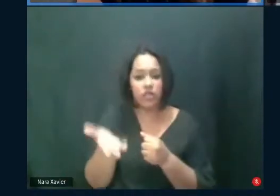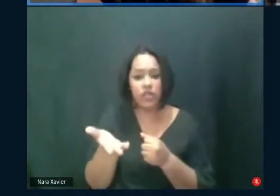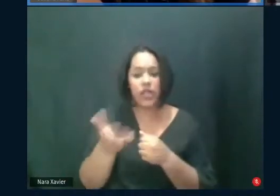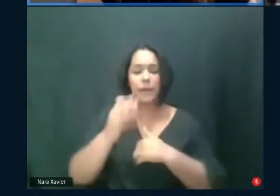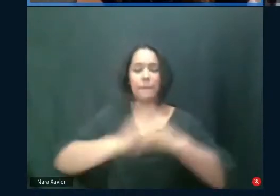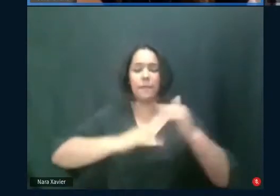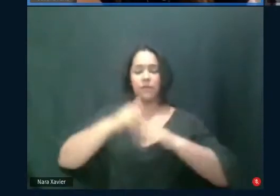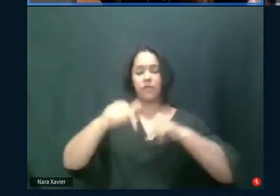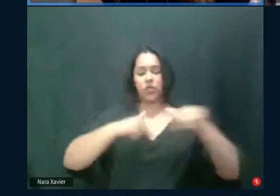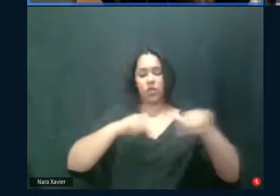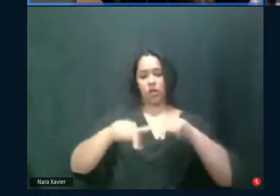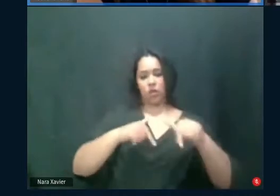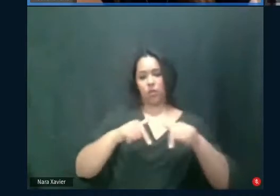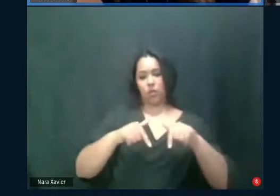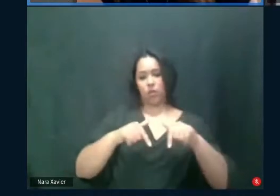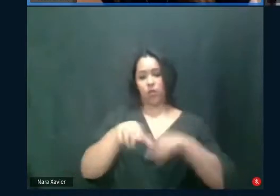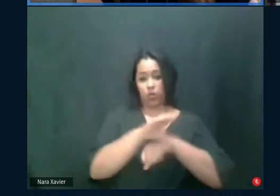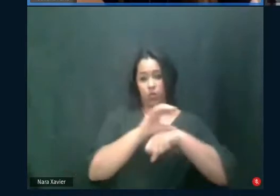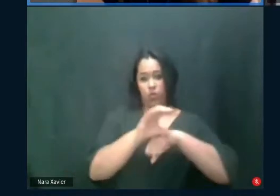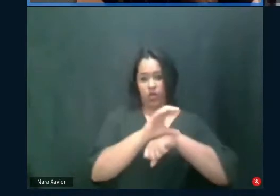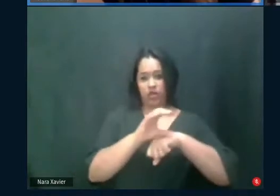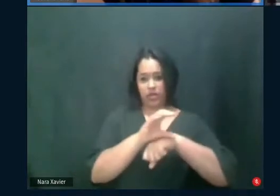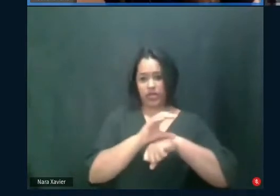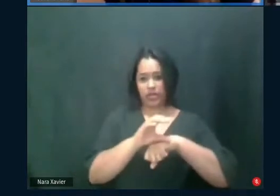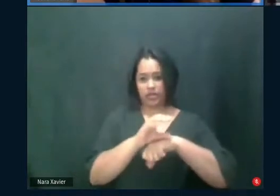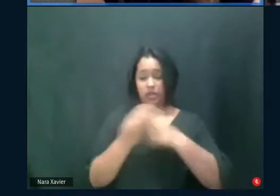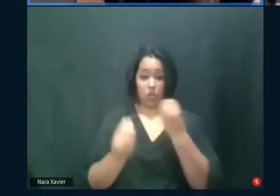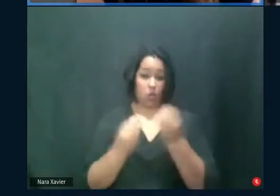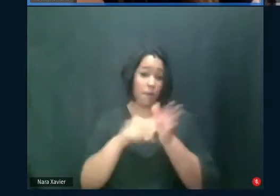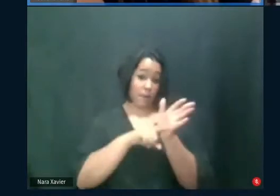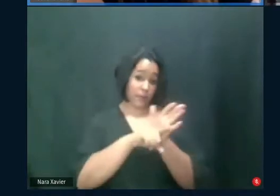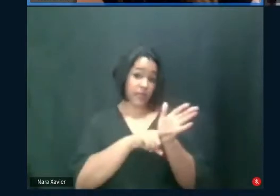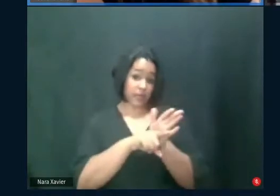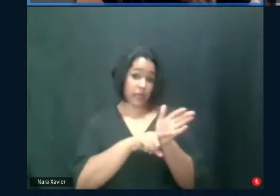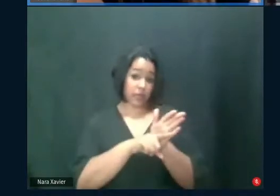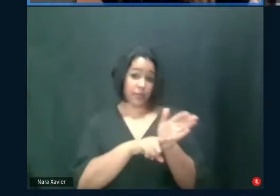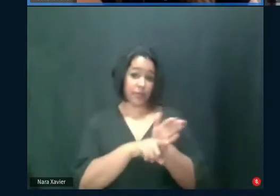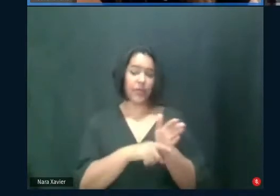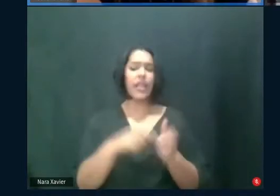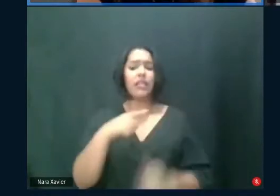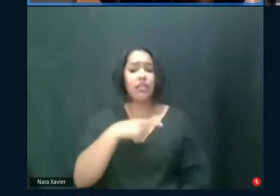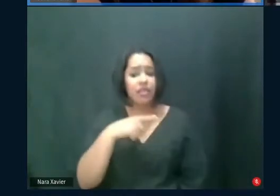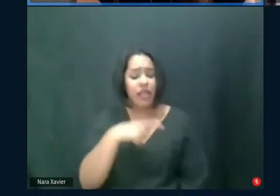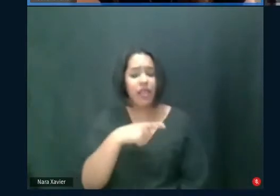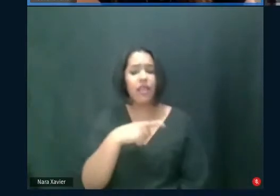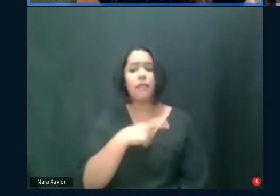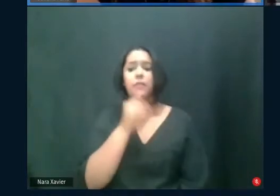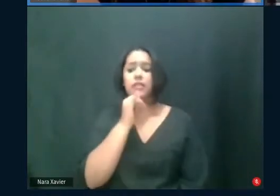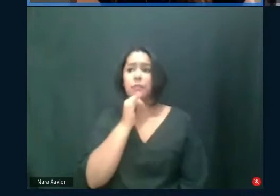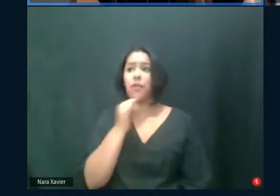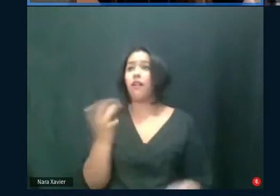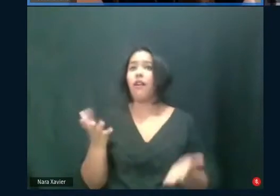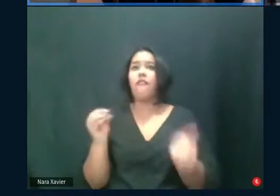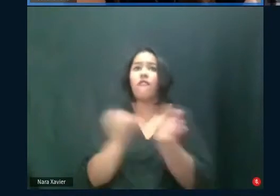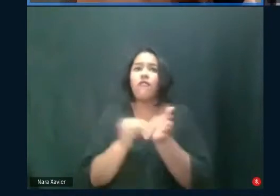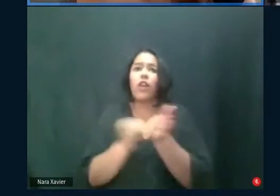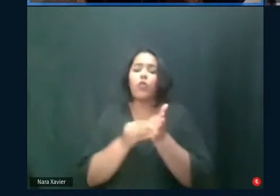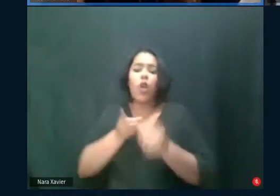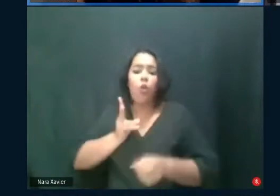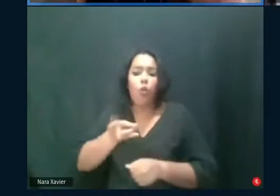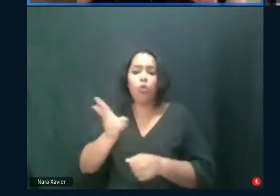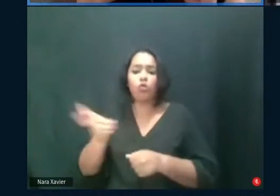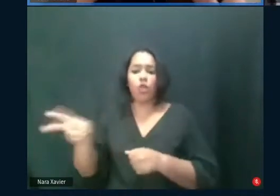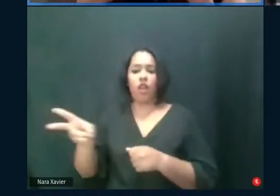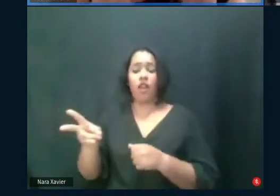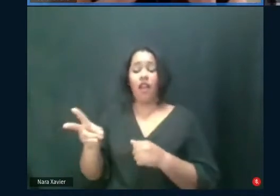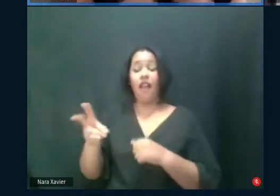CAS e como pesquisadora, que eu arriscaria dizer que existe uma falta de continuidade. O CAS não avança,